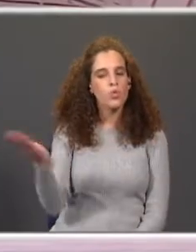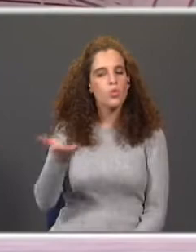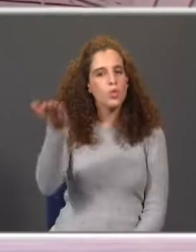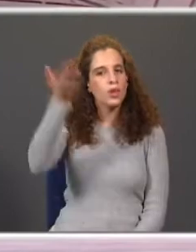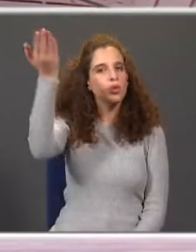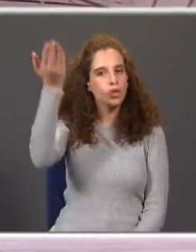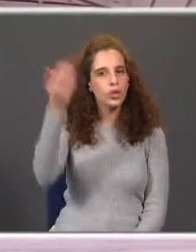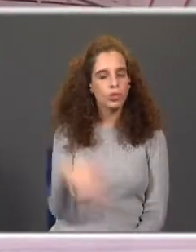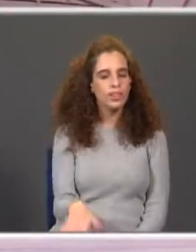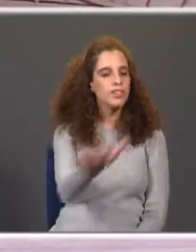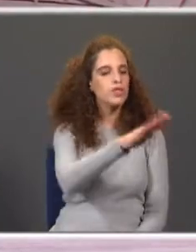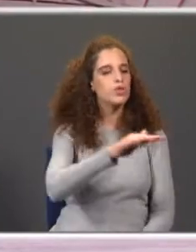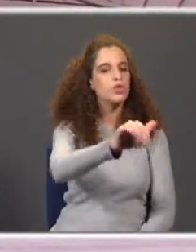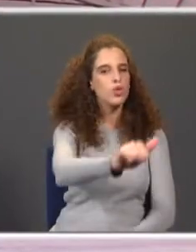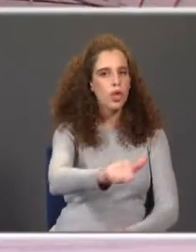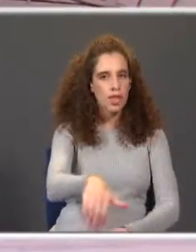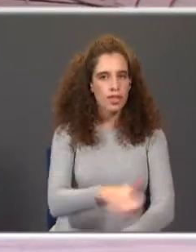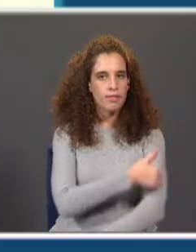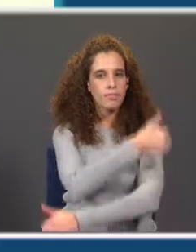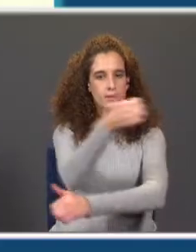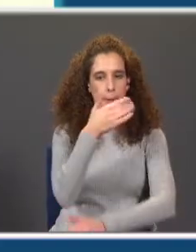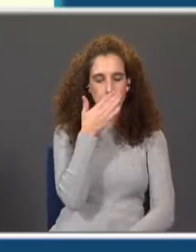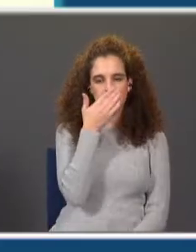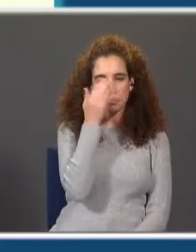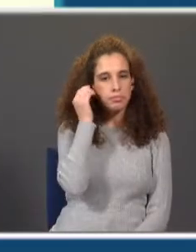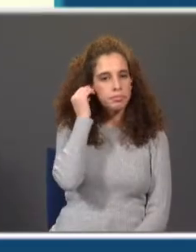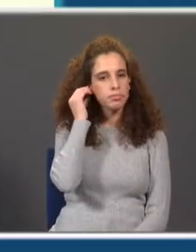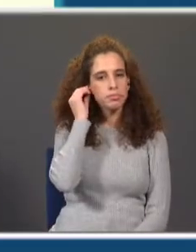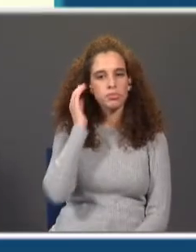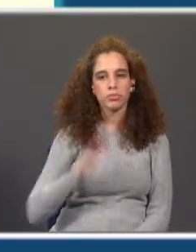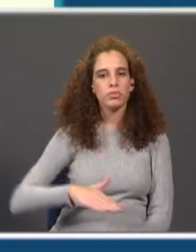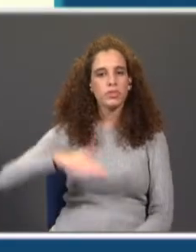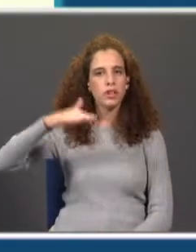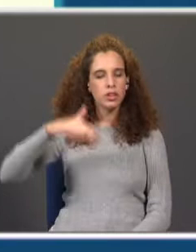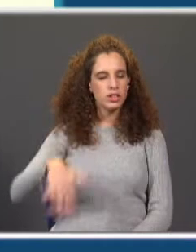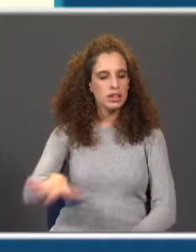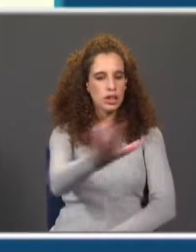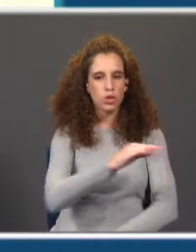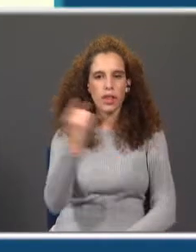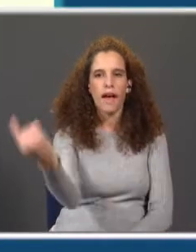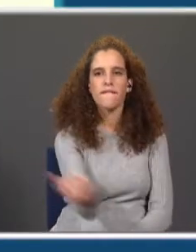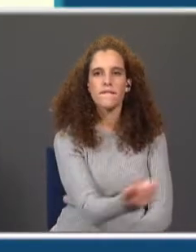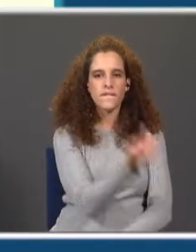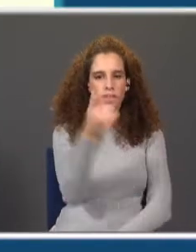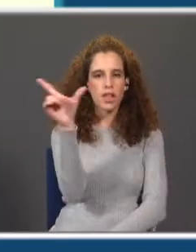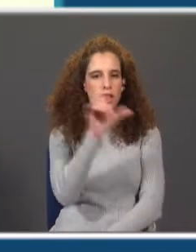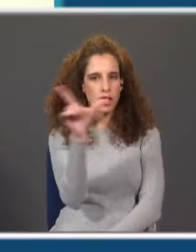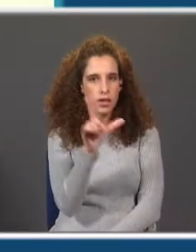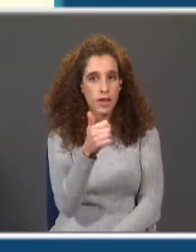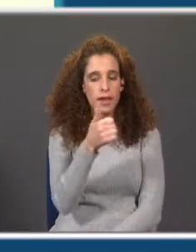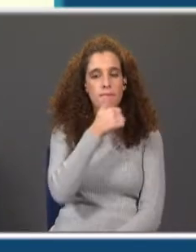Subúrbio. Lê comigo. Cresci nos subúrbios de Lisboa, em Benfica,